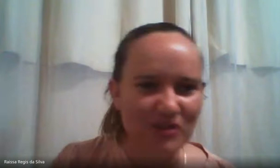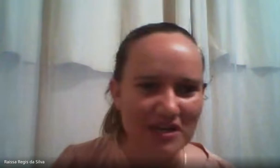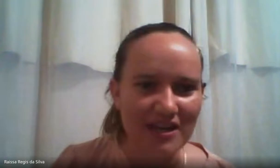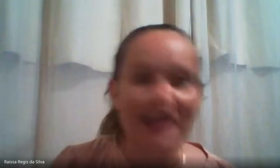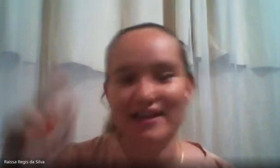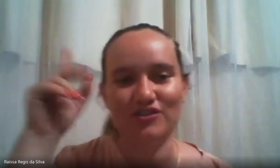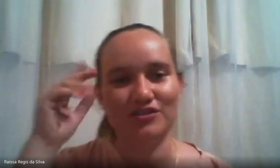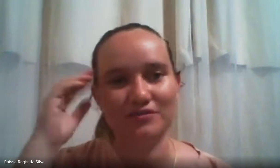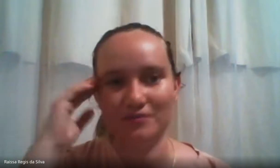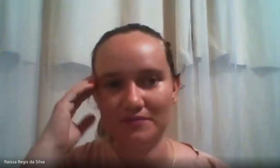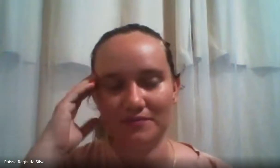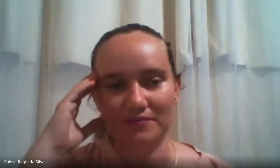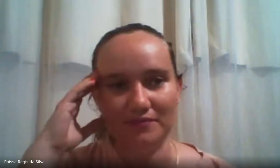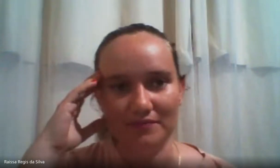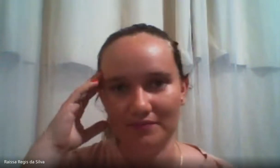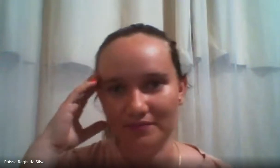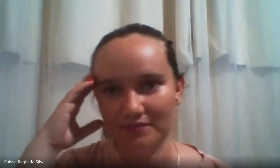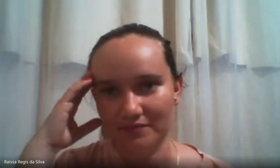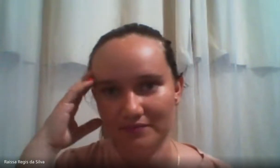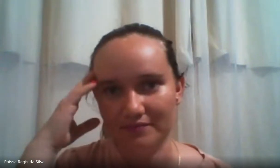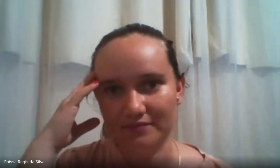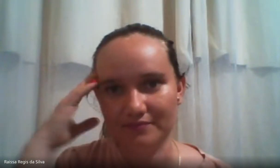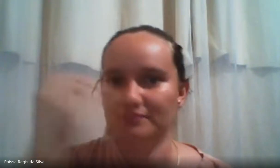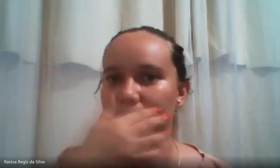Eliette ou Eliette?